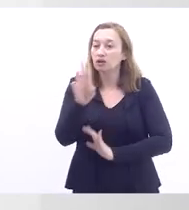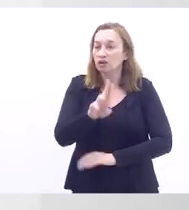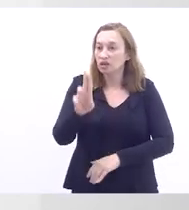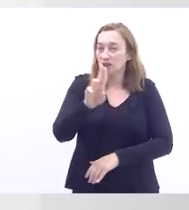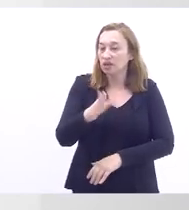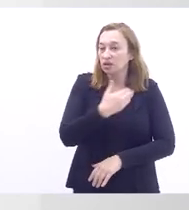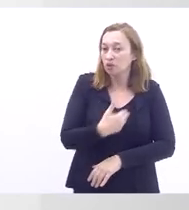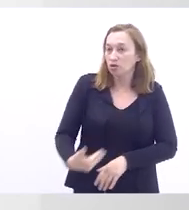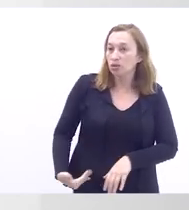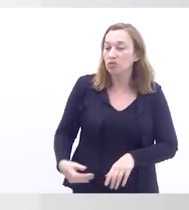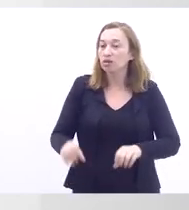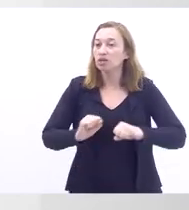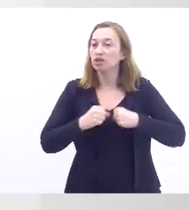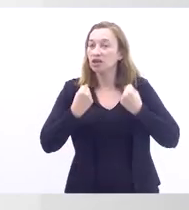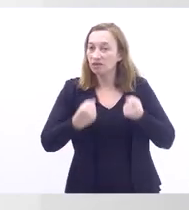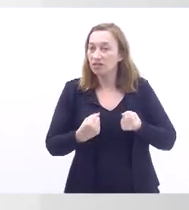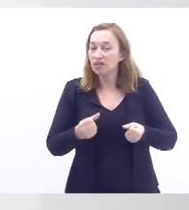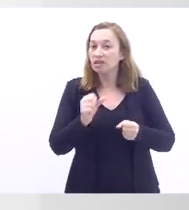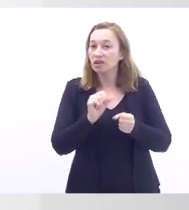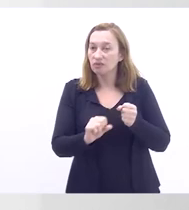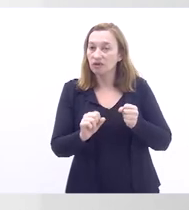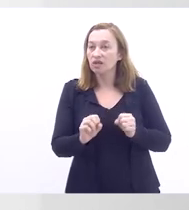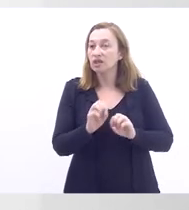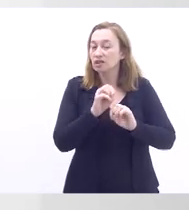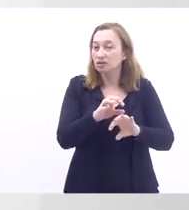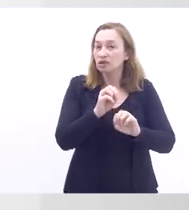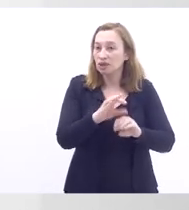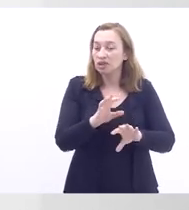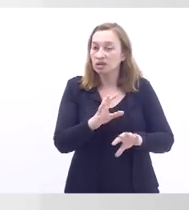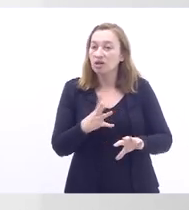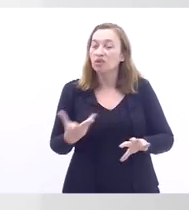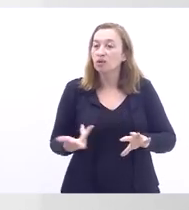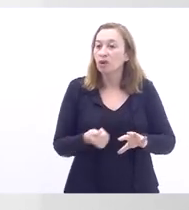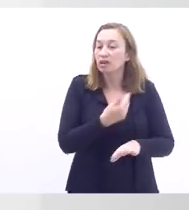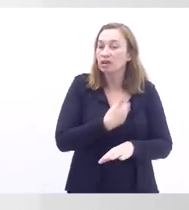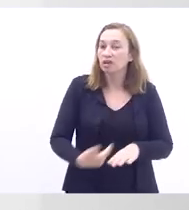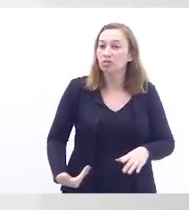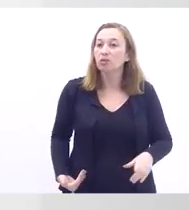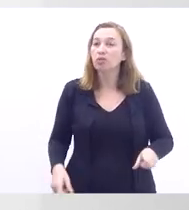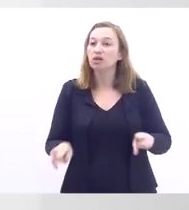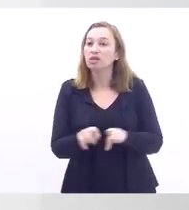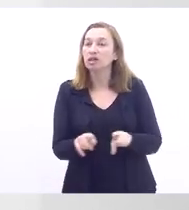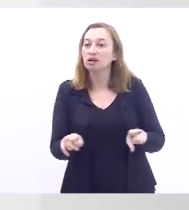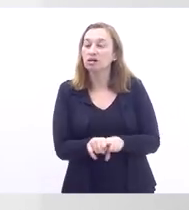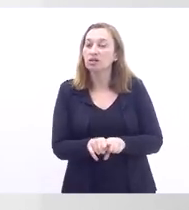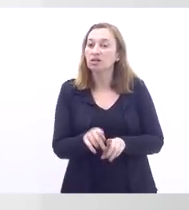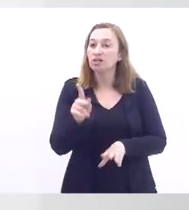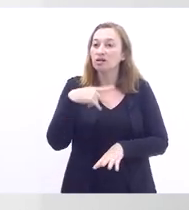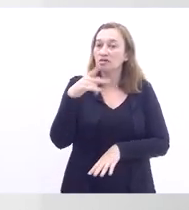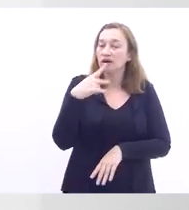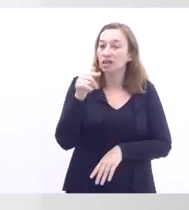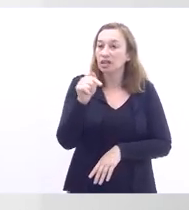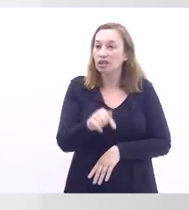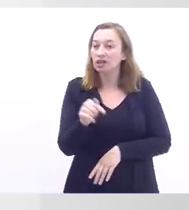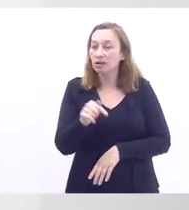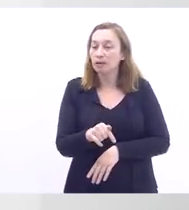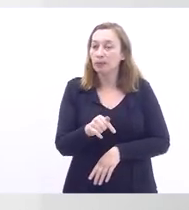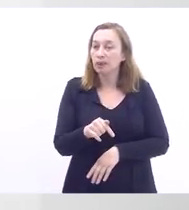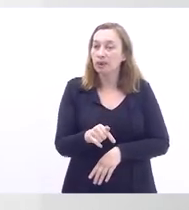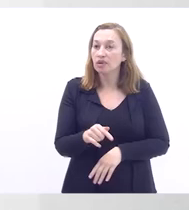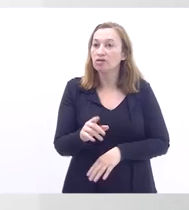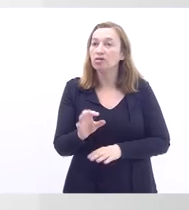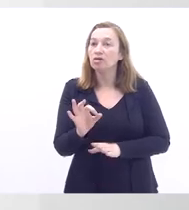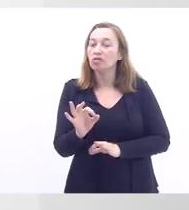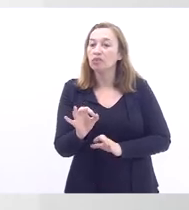pública e também pela defesa que fazem da educação pública de qualidade e também ressaltar que a